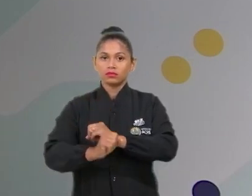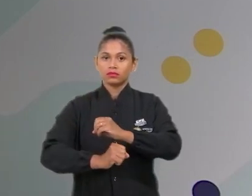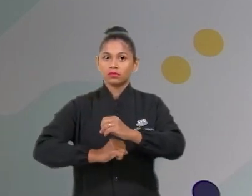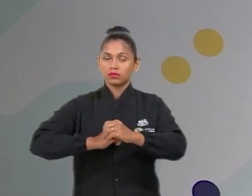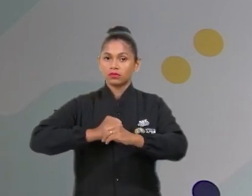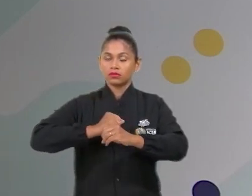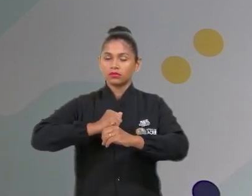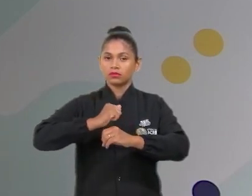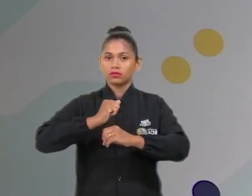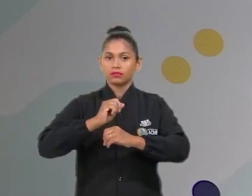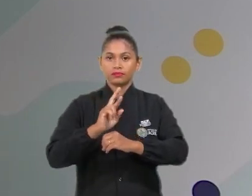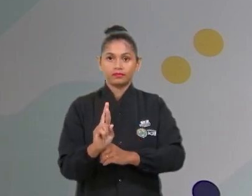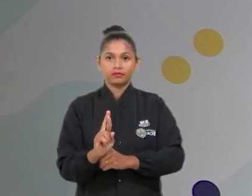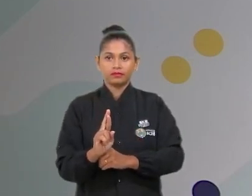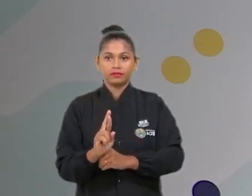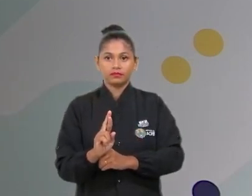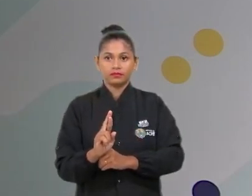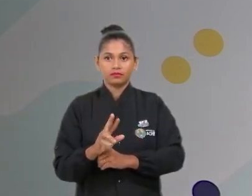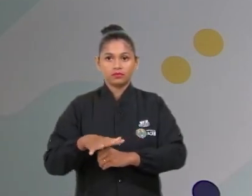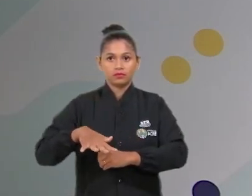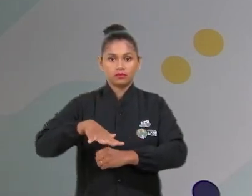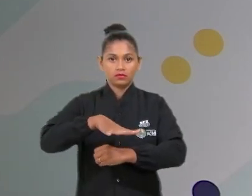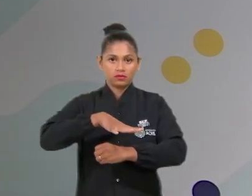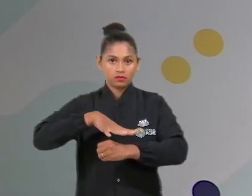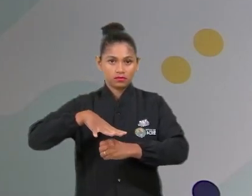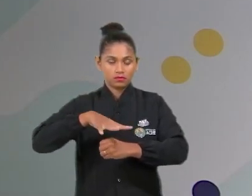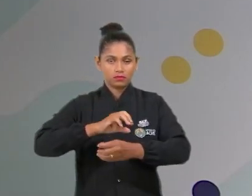de camadas.